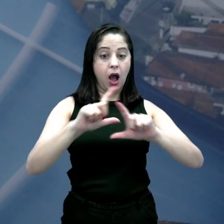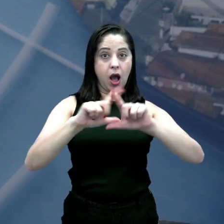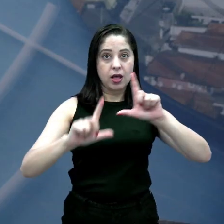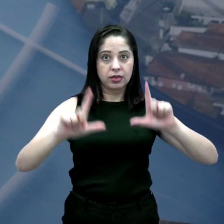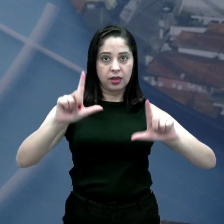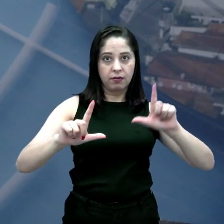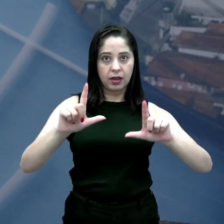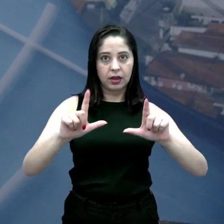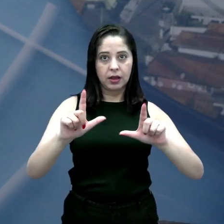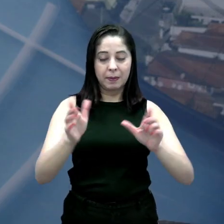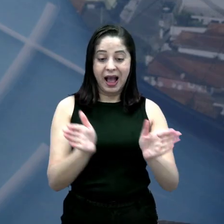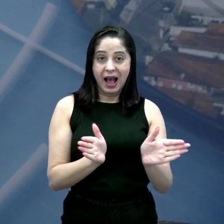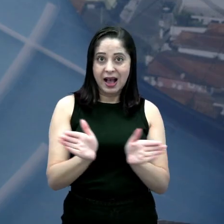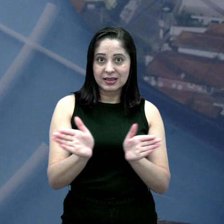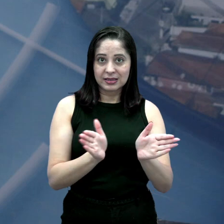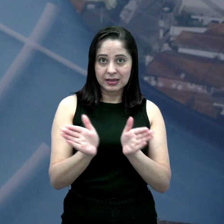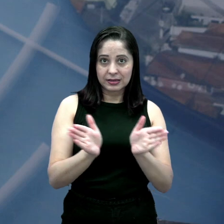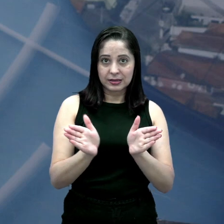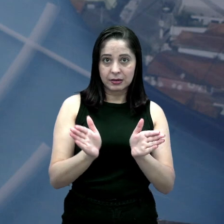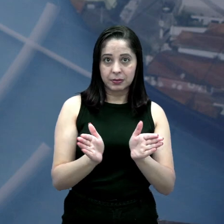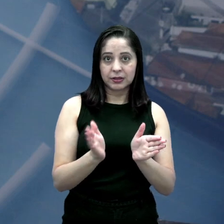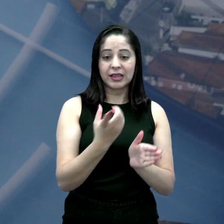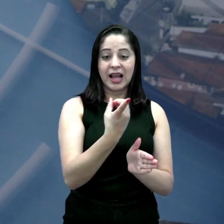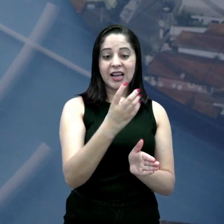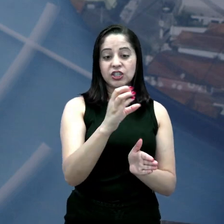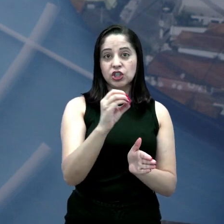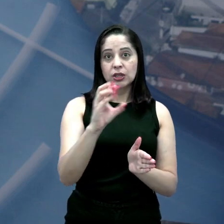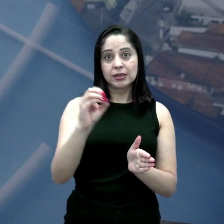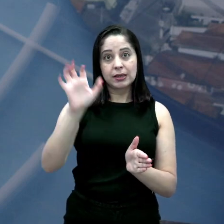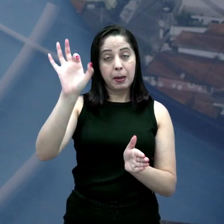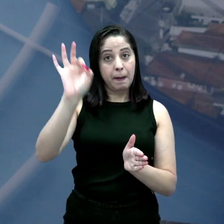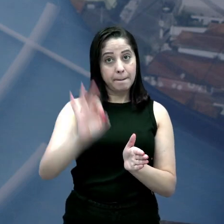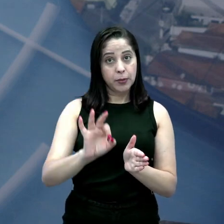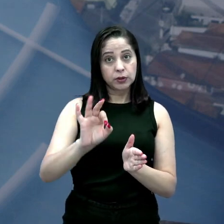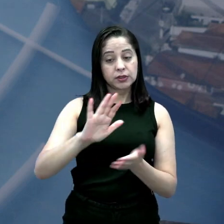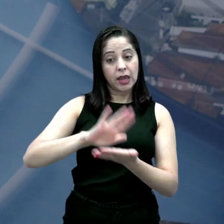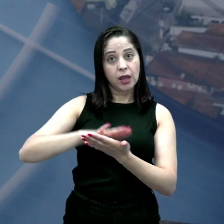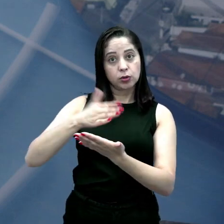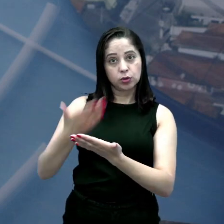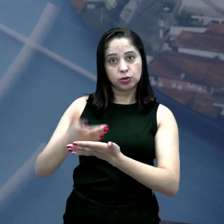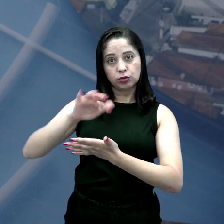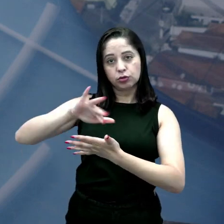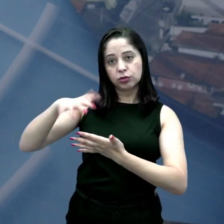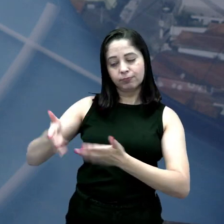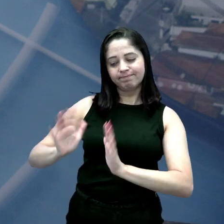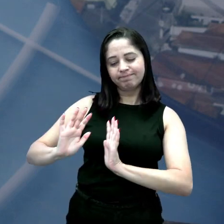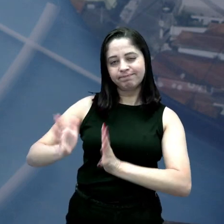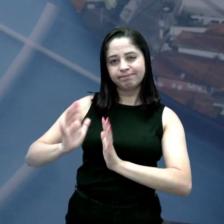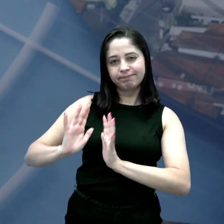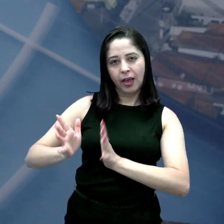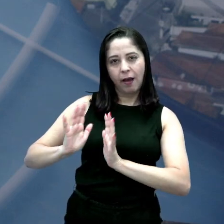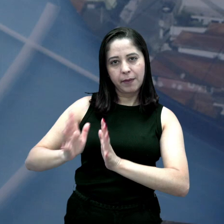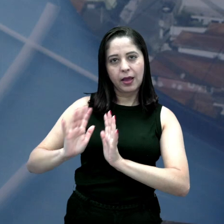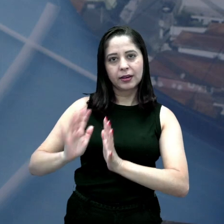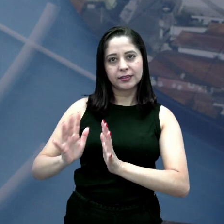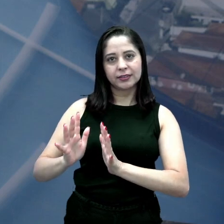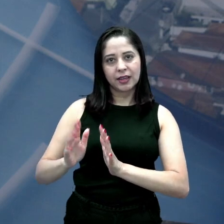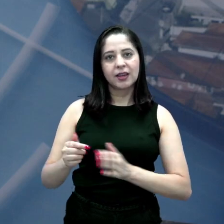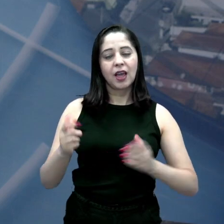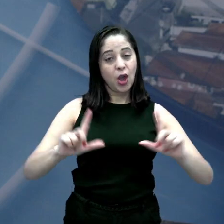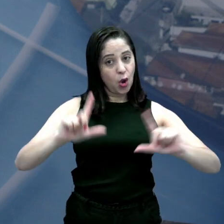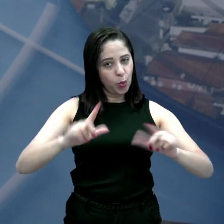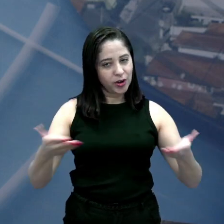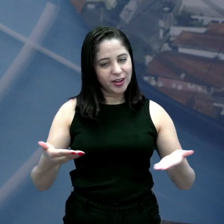TV Câmara, gente, ela preza pela acessibilidade, né? E a gente tem conteúdos 100% traduzidos em Libras, e aqui